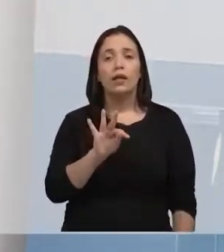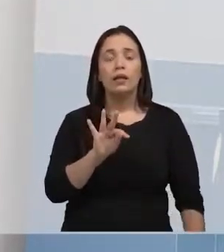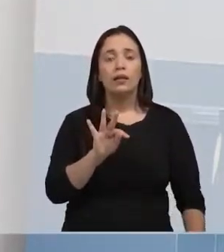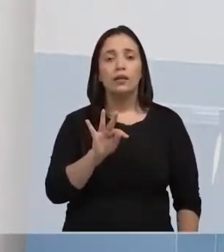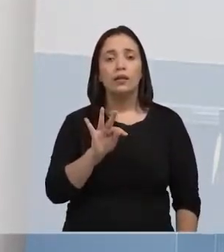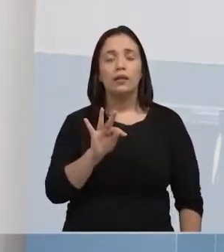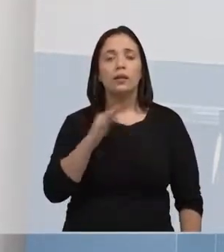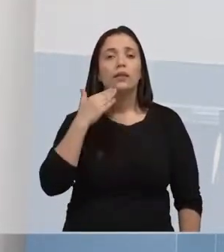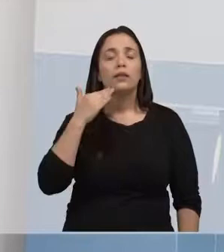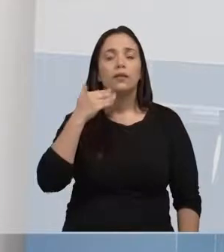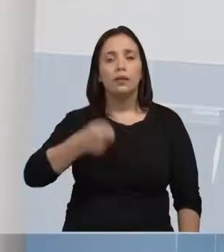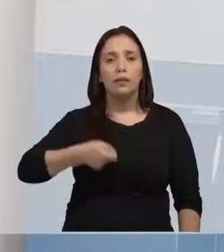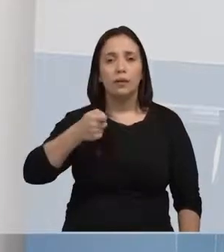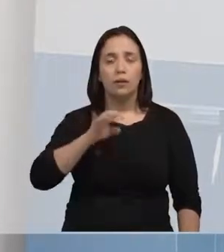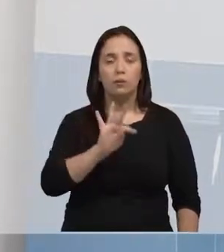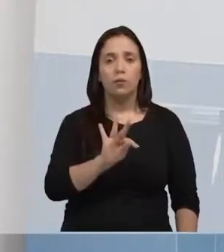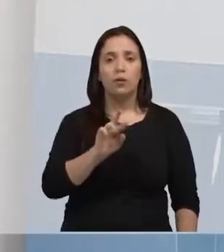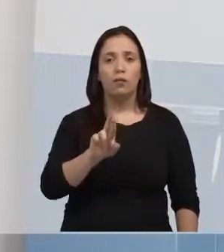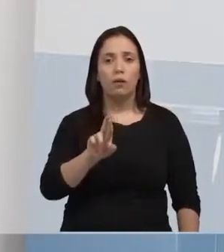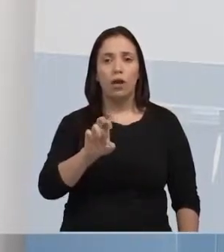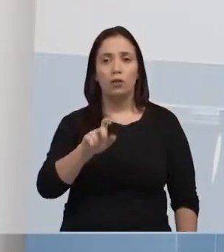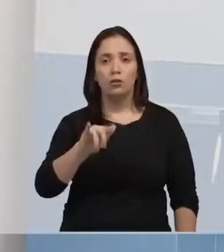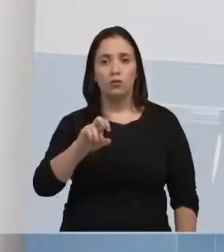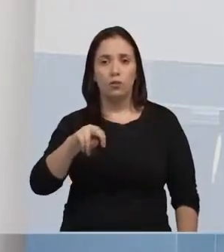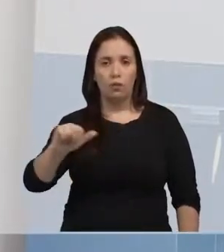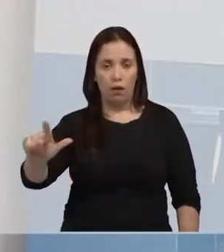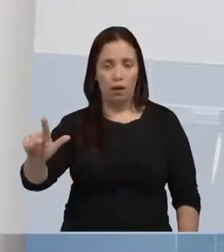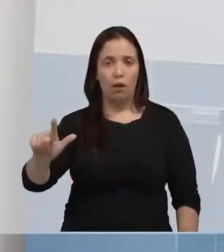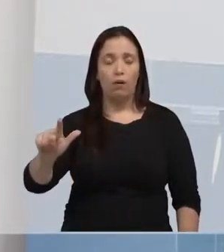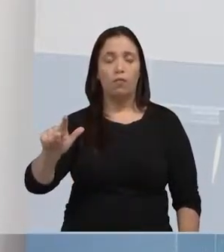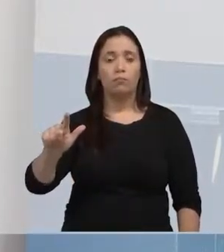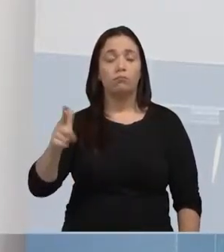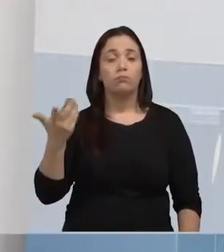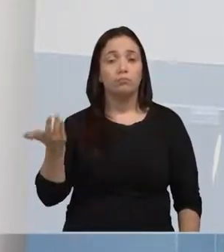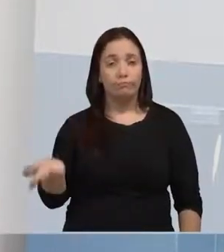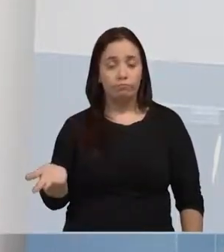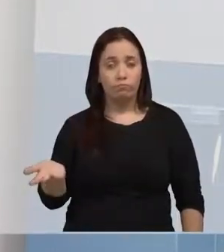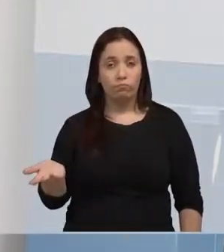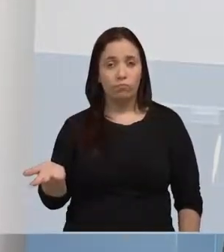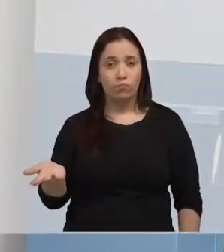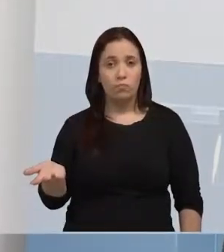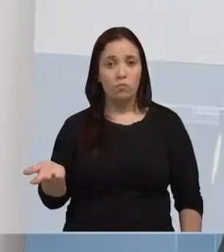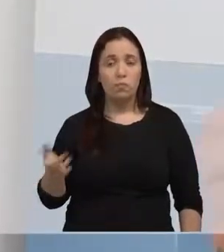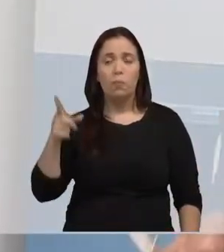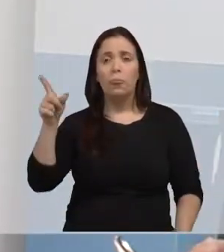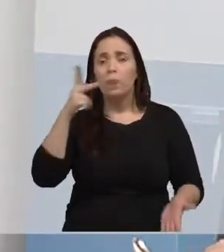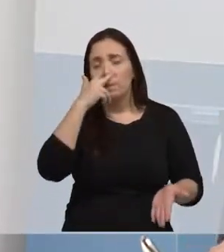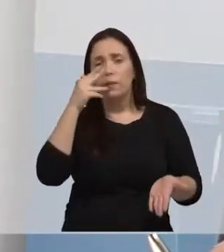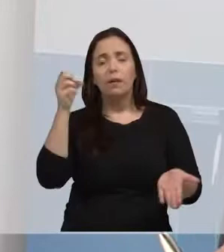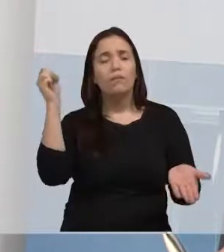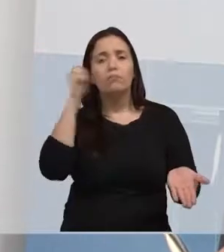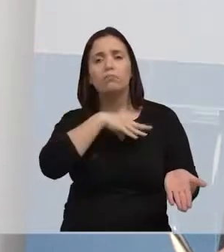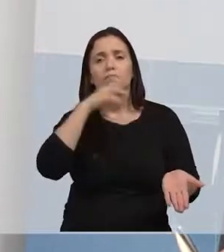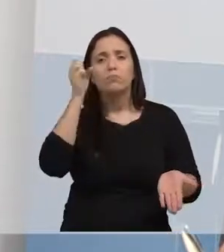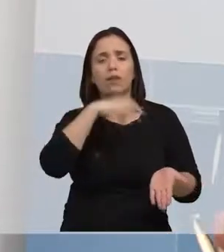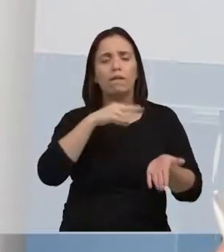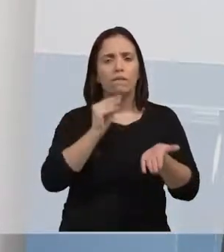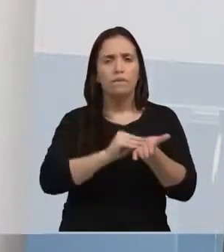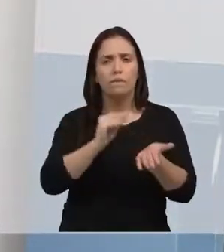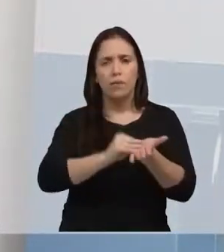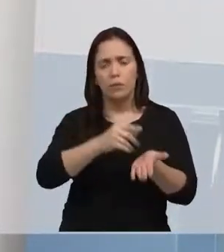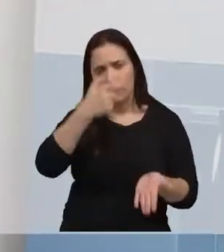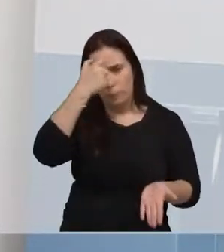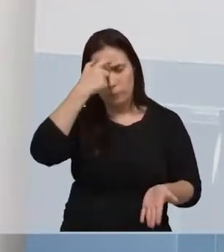regionais, como o Tribunal Regional da 4ª Região lá, de coisa. Só atitudes insanas.